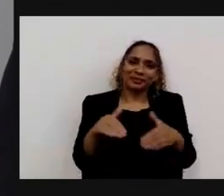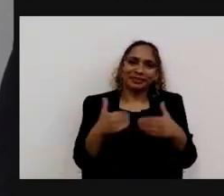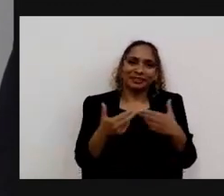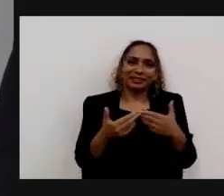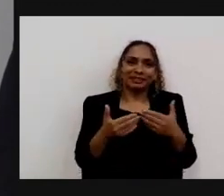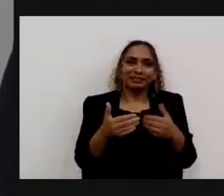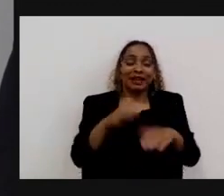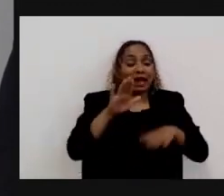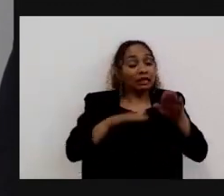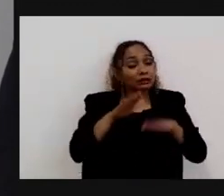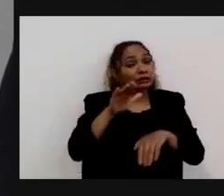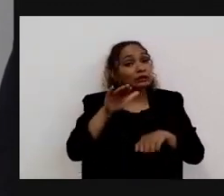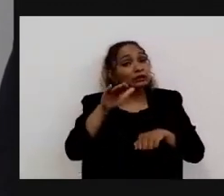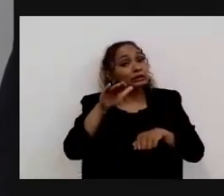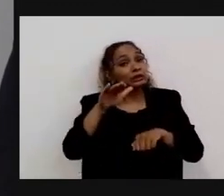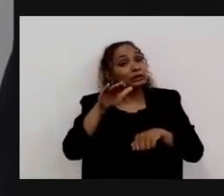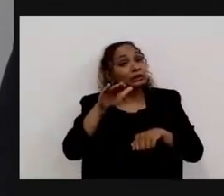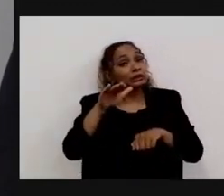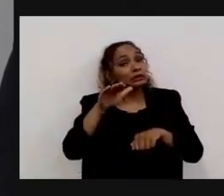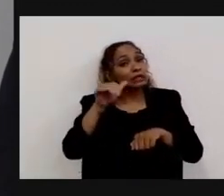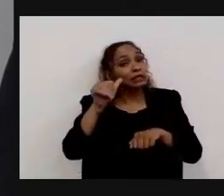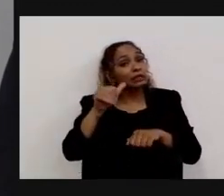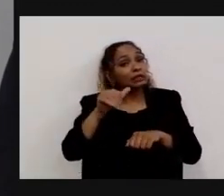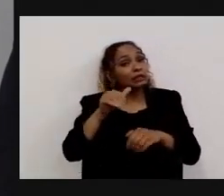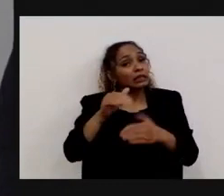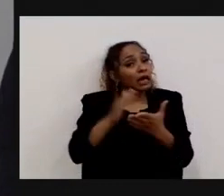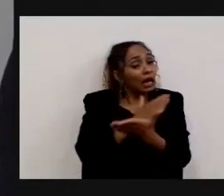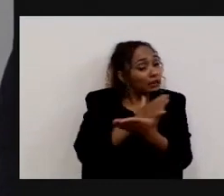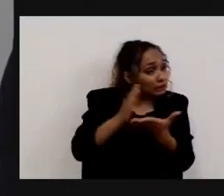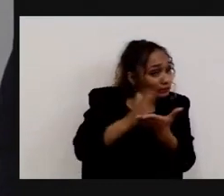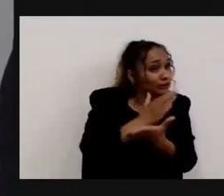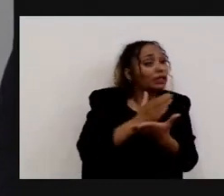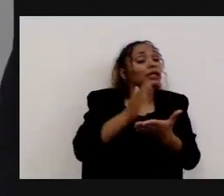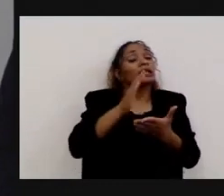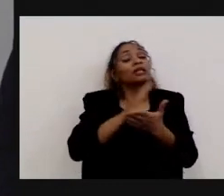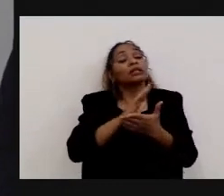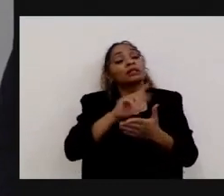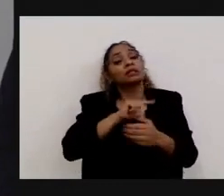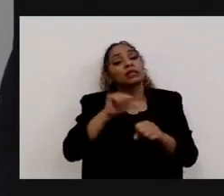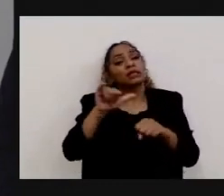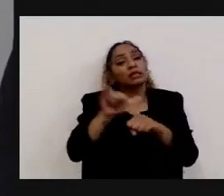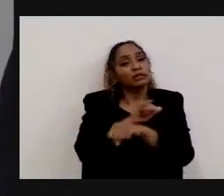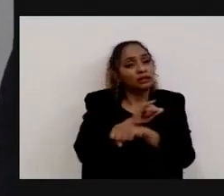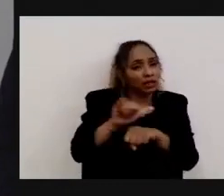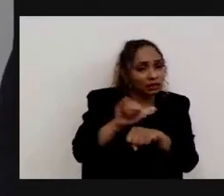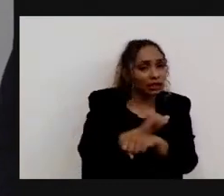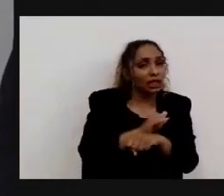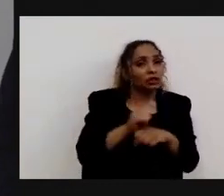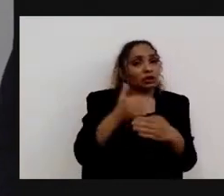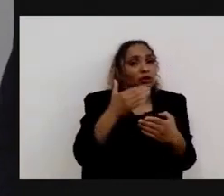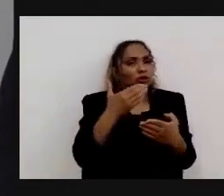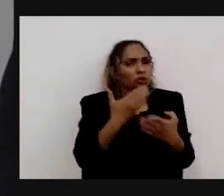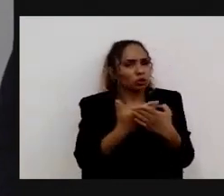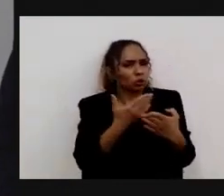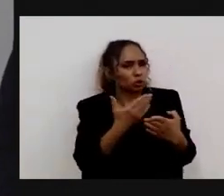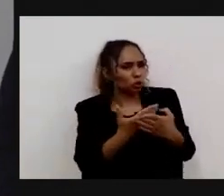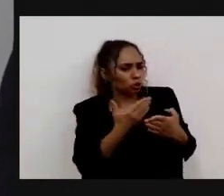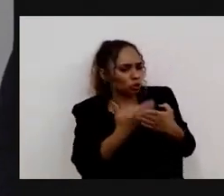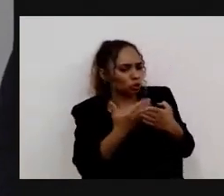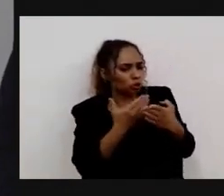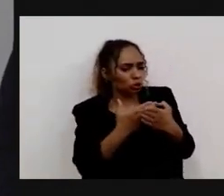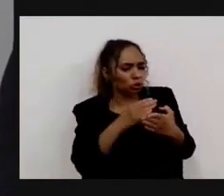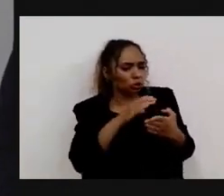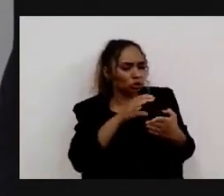você tem estratégias inclusive de pesquisa mas o que que eu acho que é bacana porque o estudo de clima ele é um retrato num momento